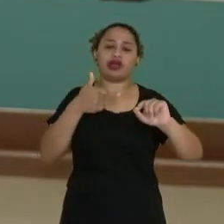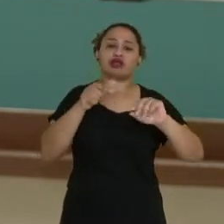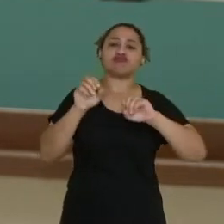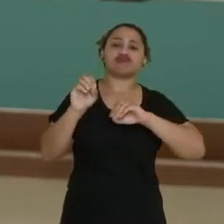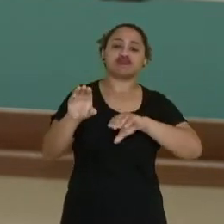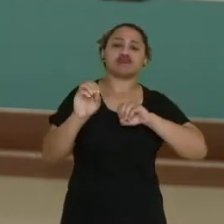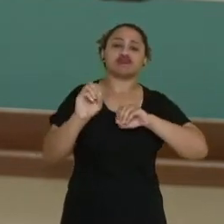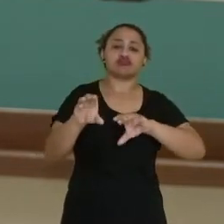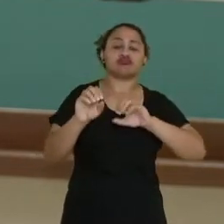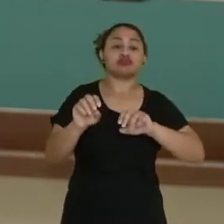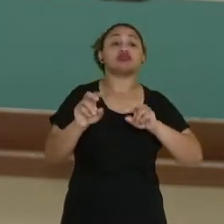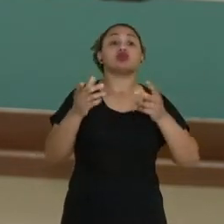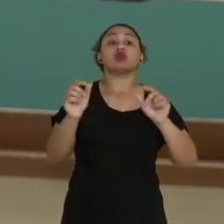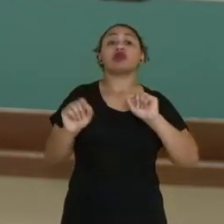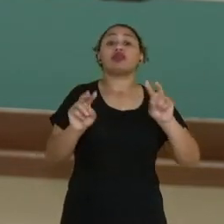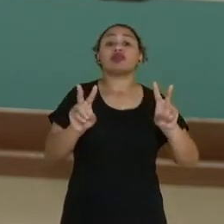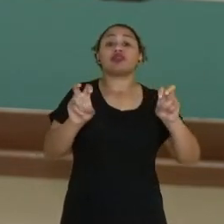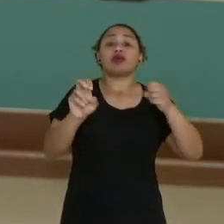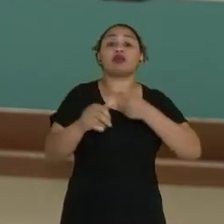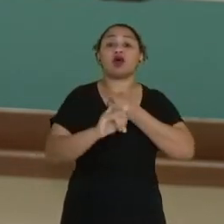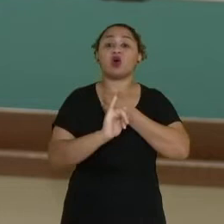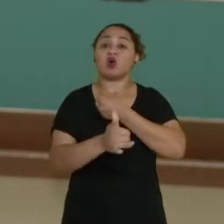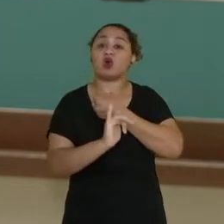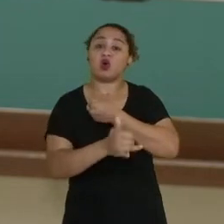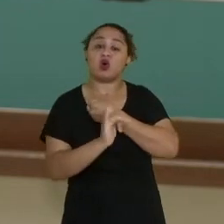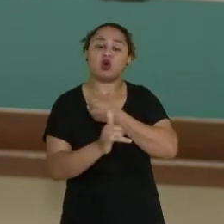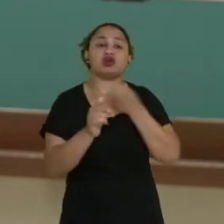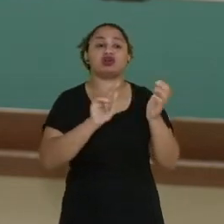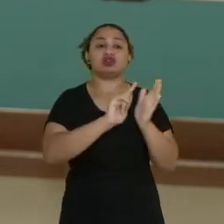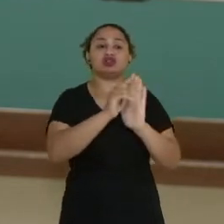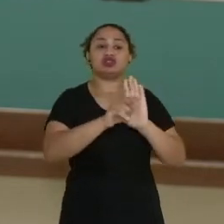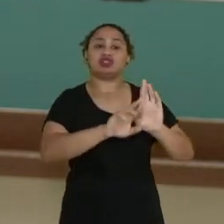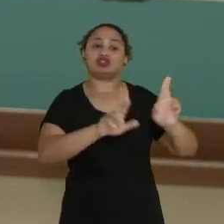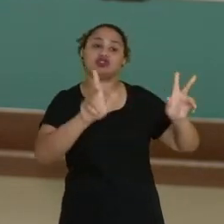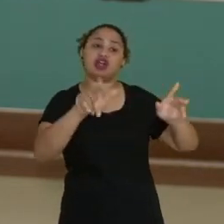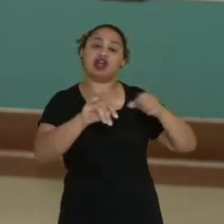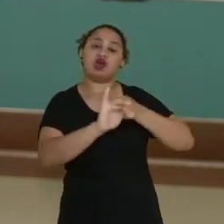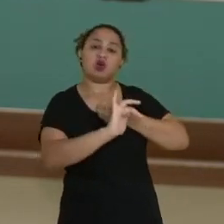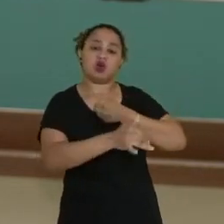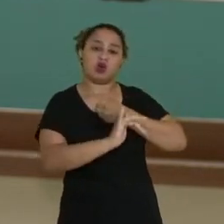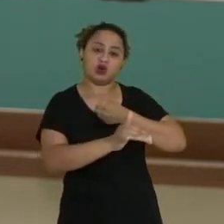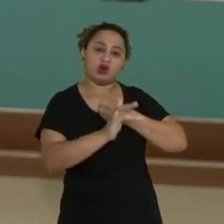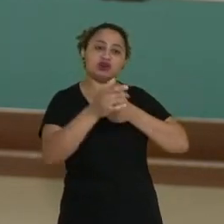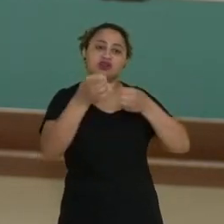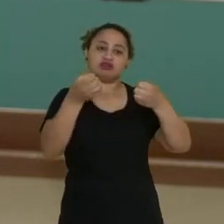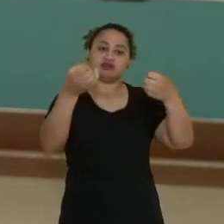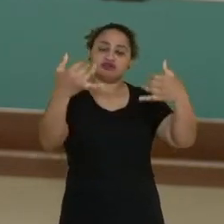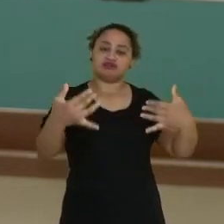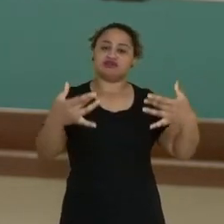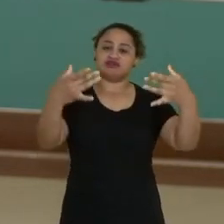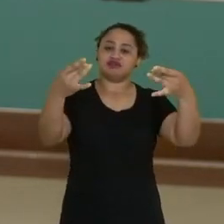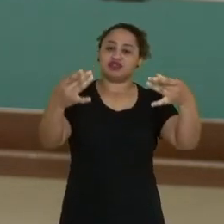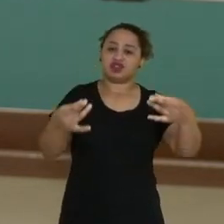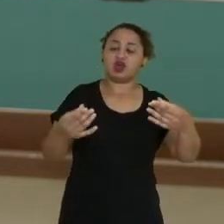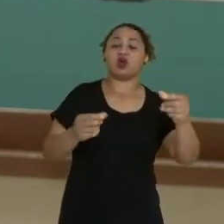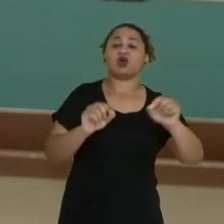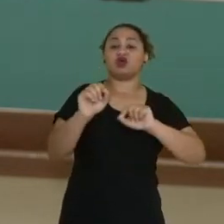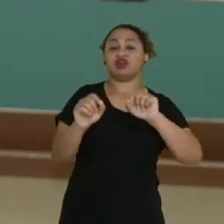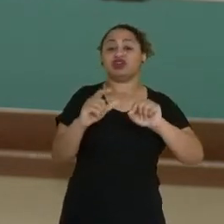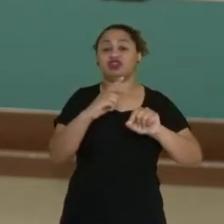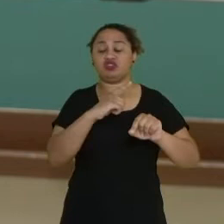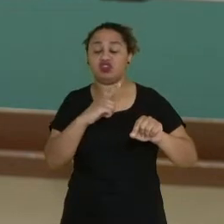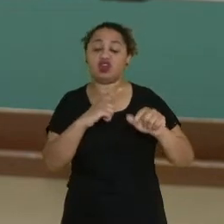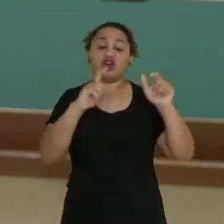sobre crônica. Então, agora o gênero é diferente, crônica. E ela vai detalhando tudo o que ela teve.